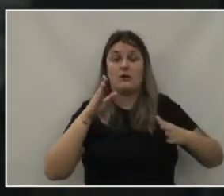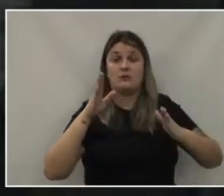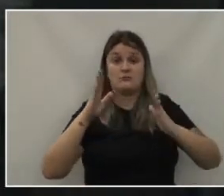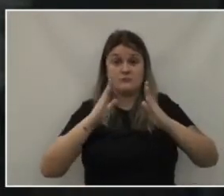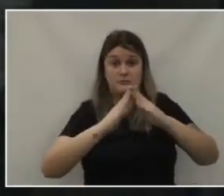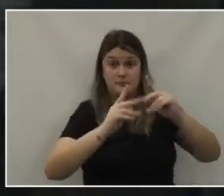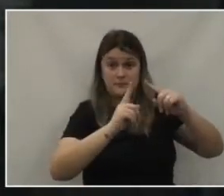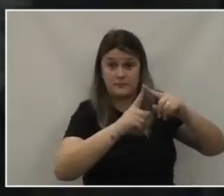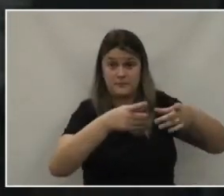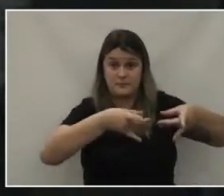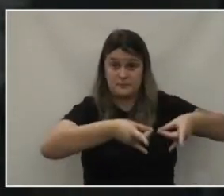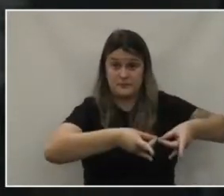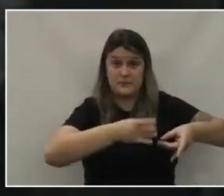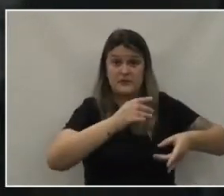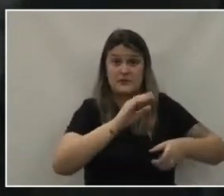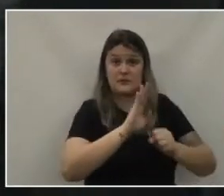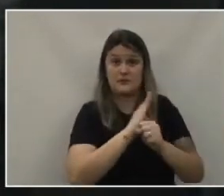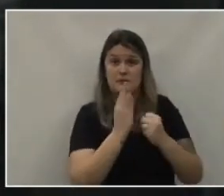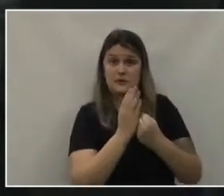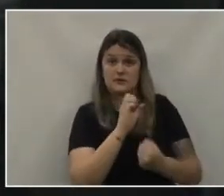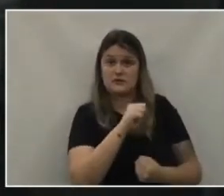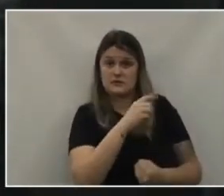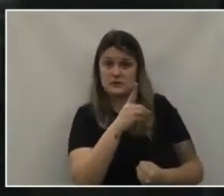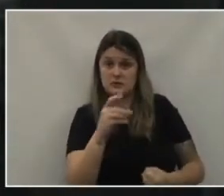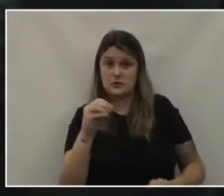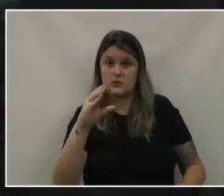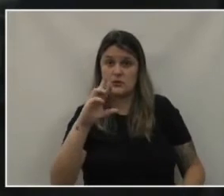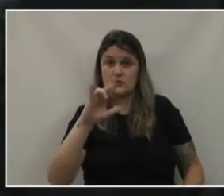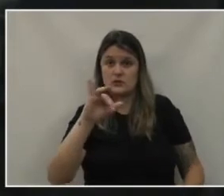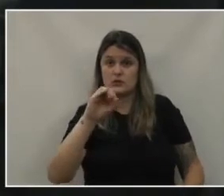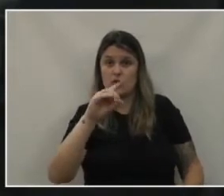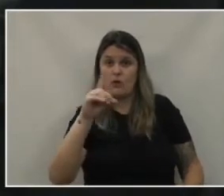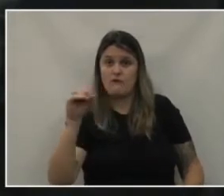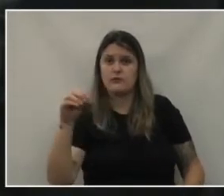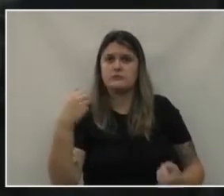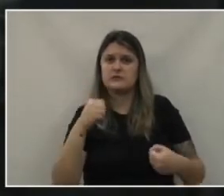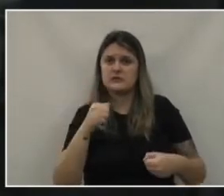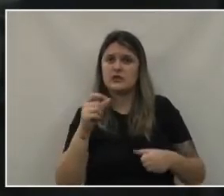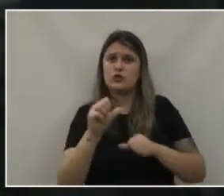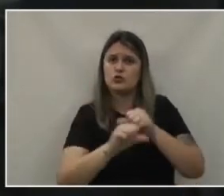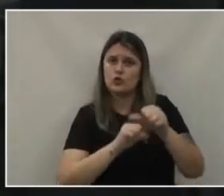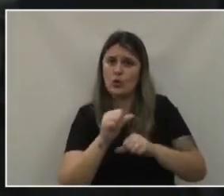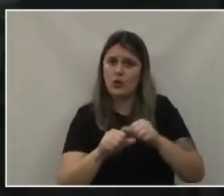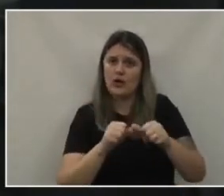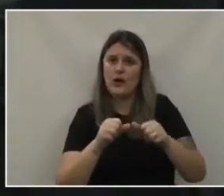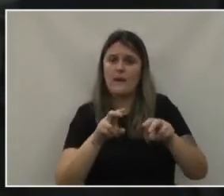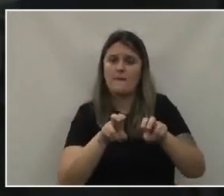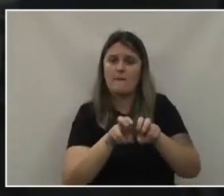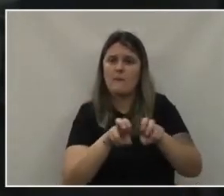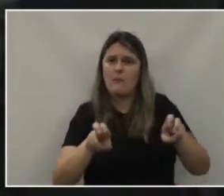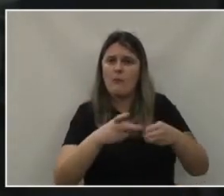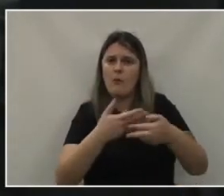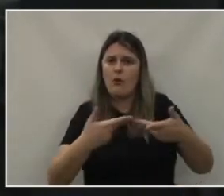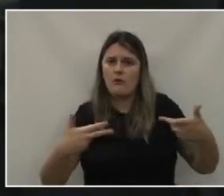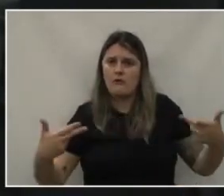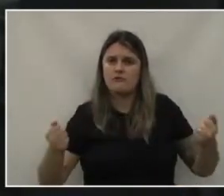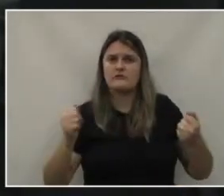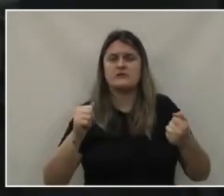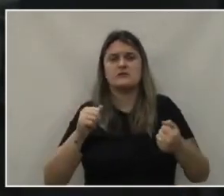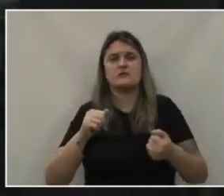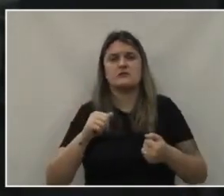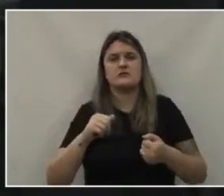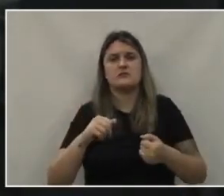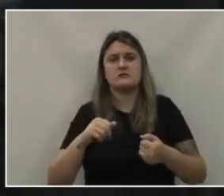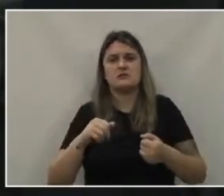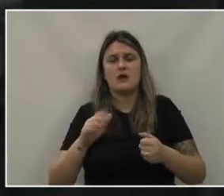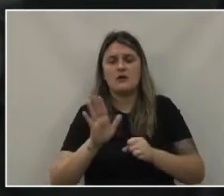Cristóvão. Assim, colocando também equipamentos ali dentro necessários ali para dar